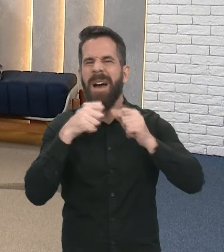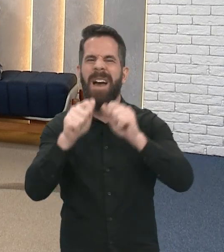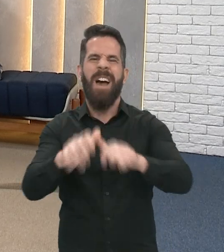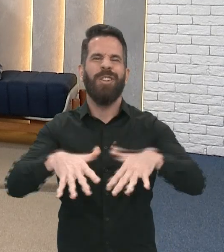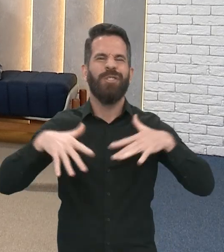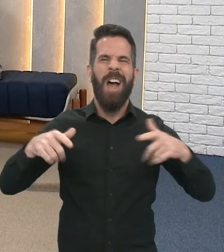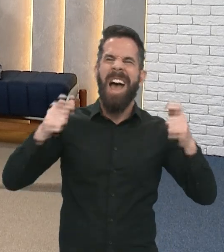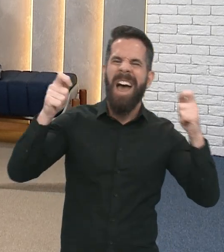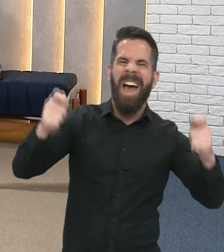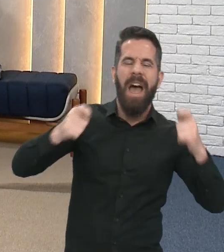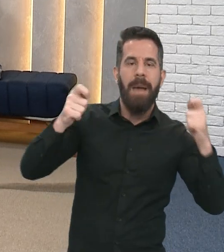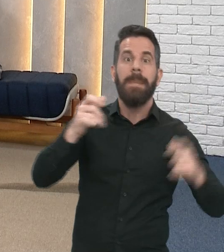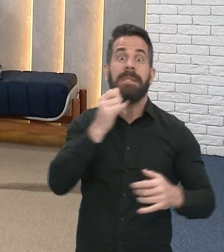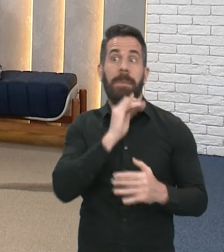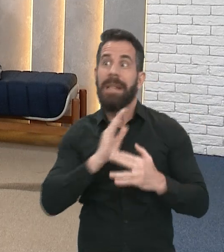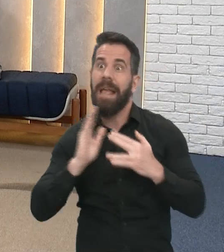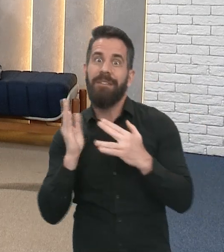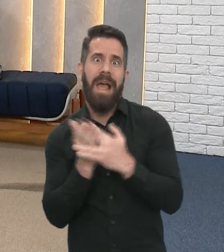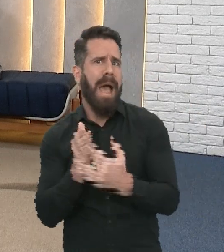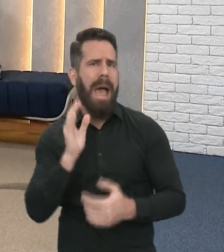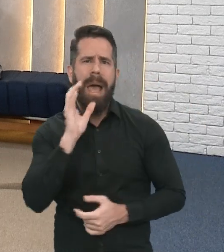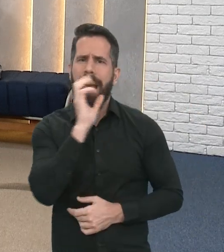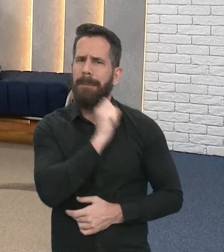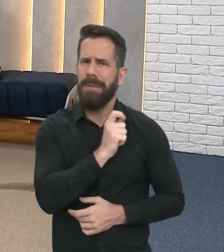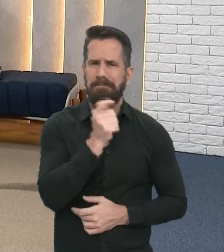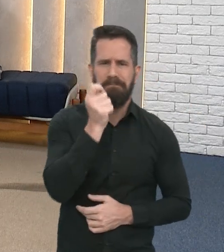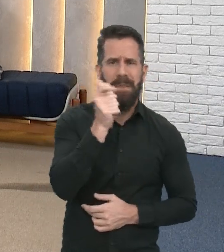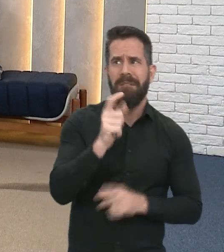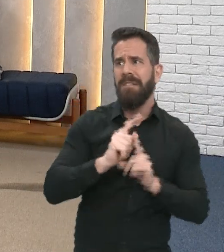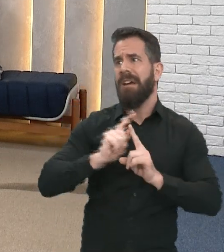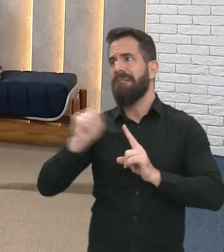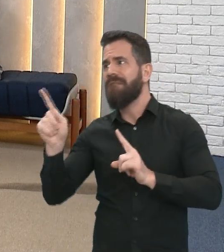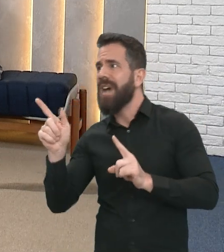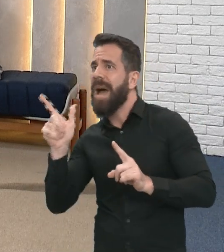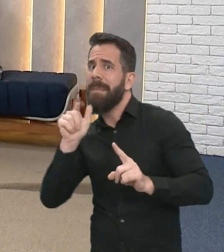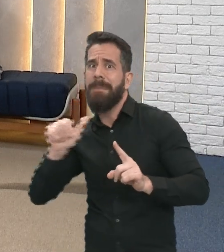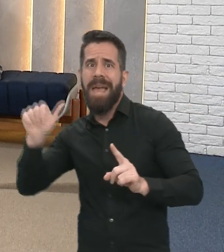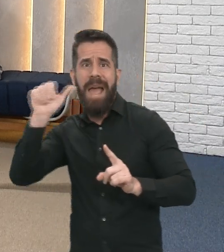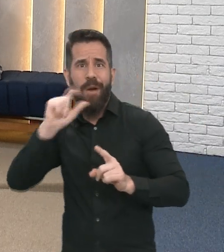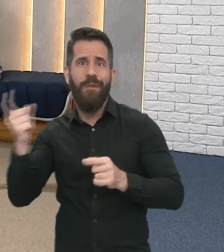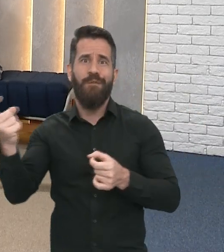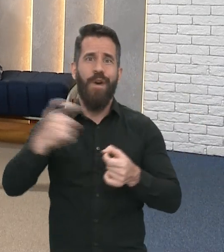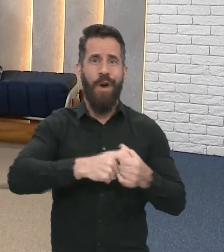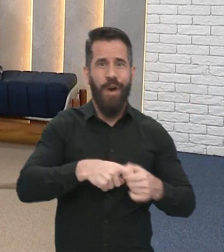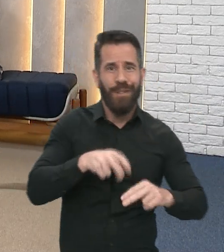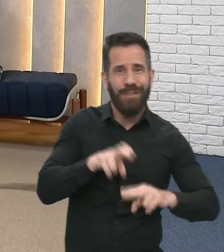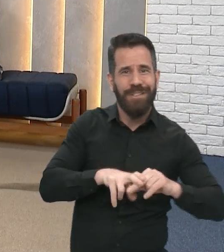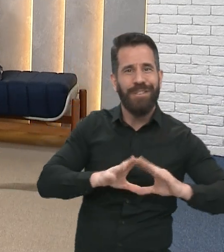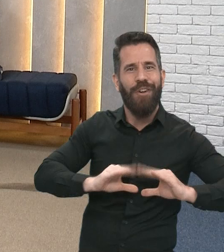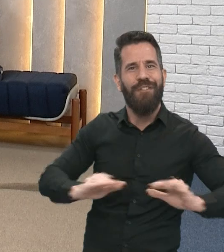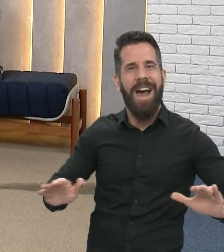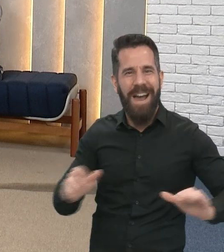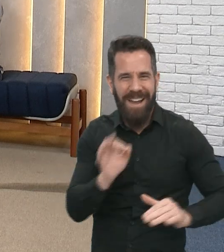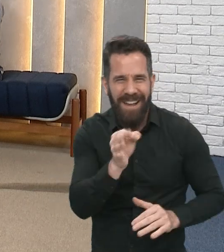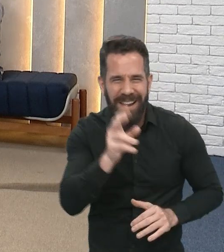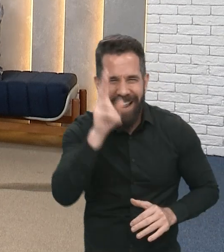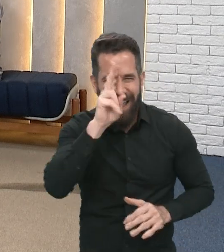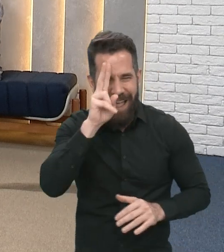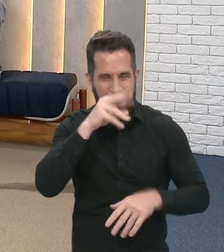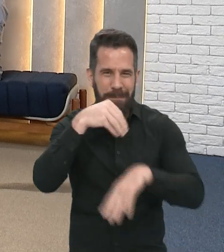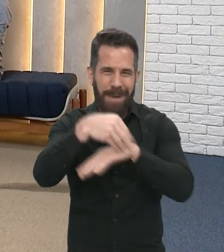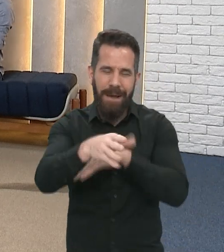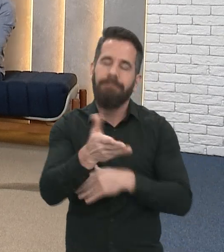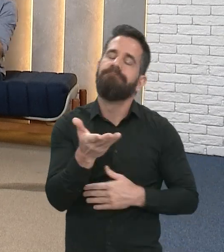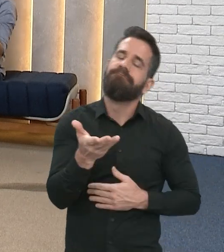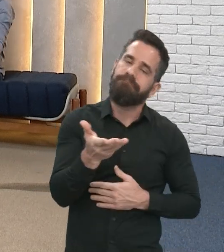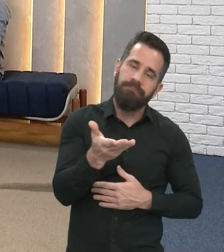falava, a gente vai ter um intervalinho, um tempo rapidinho para você beber uma água e voltar para o sofá. Não era assim que falava? Ultimamente não, a